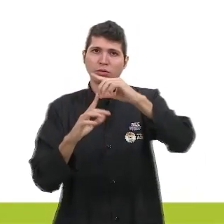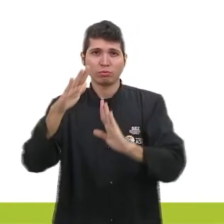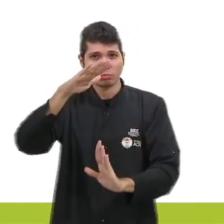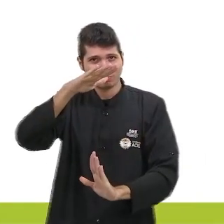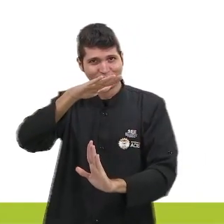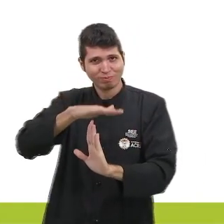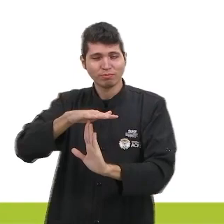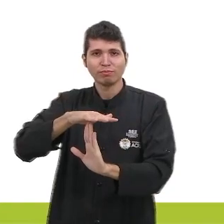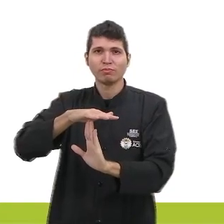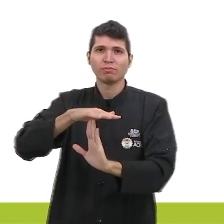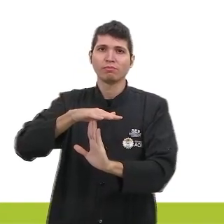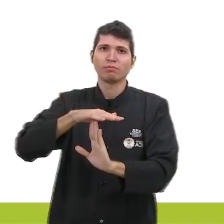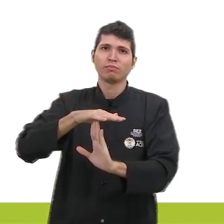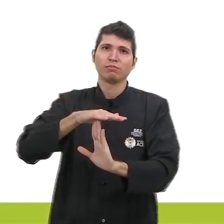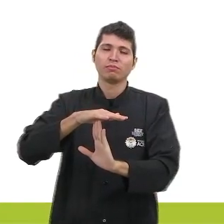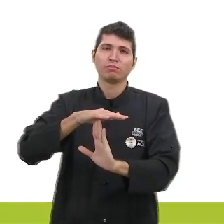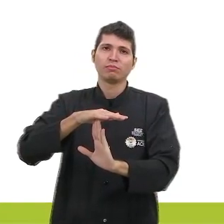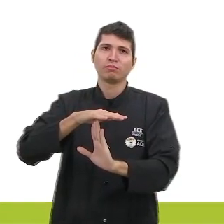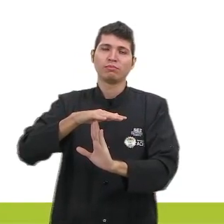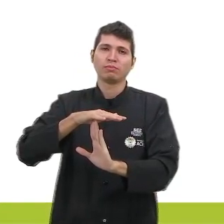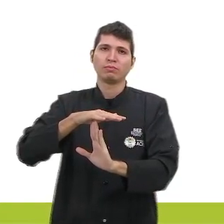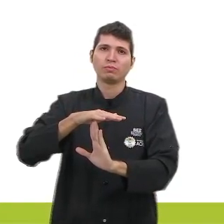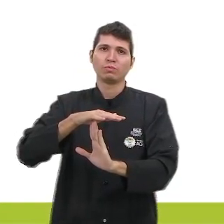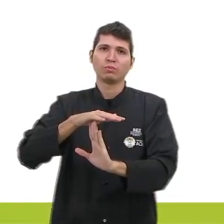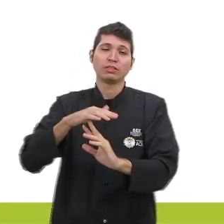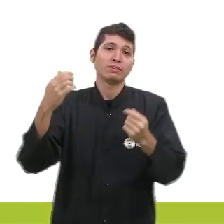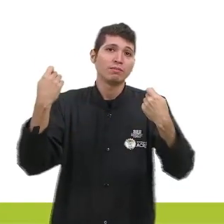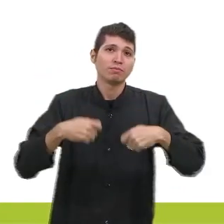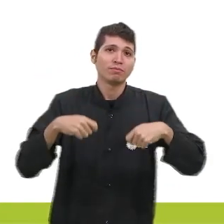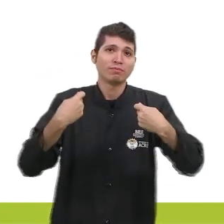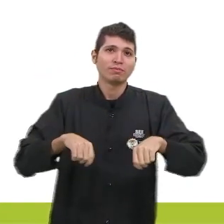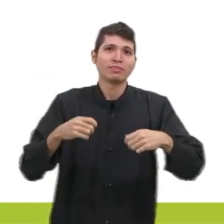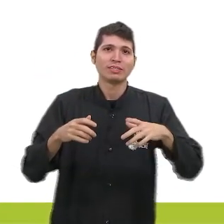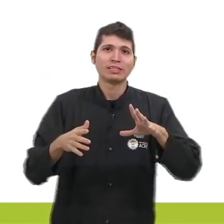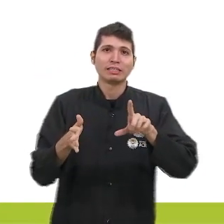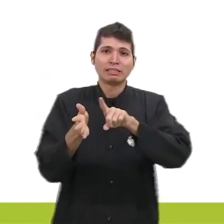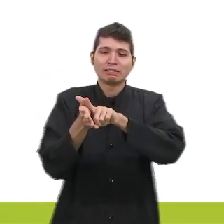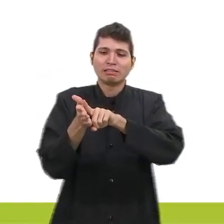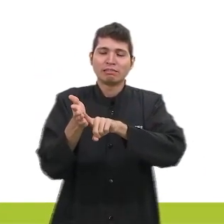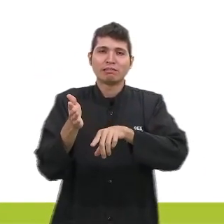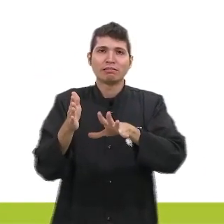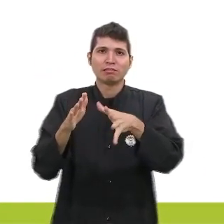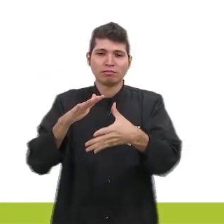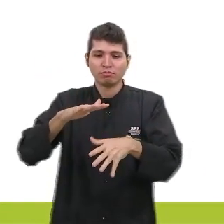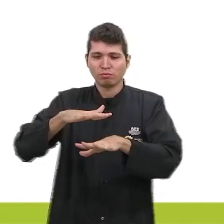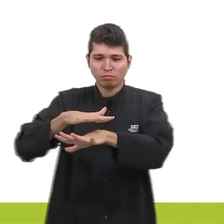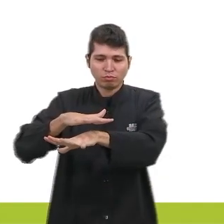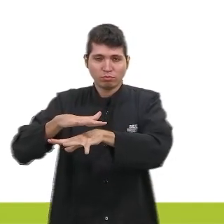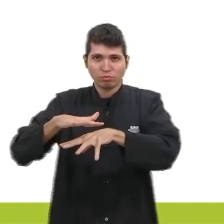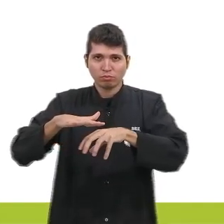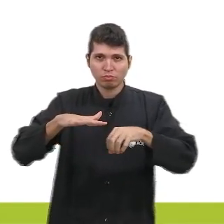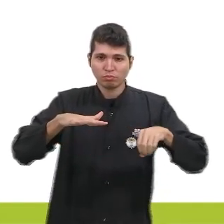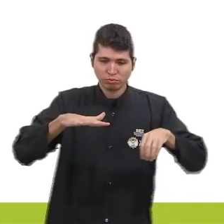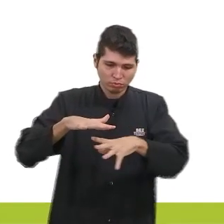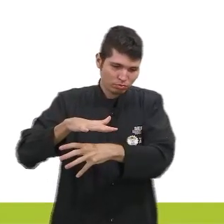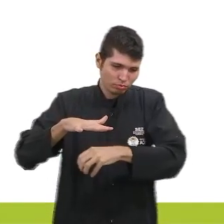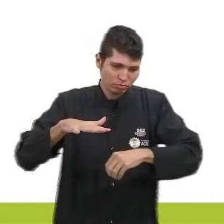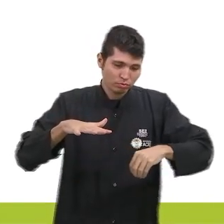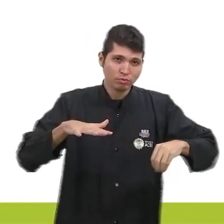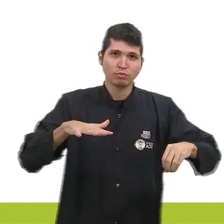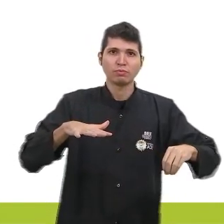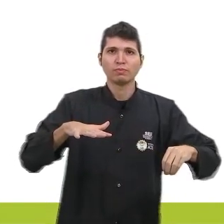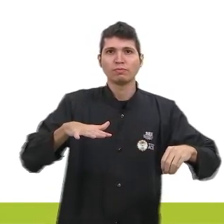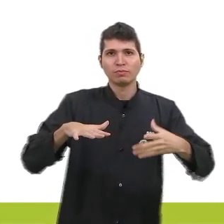ideia de máxima. E nesse momento ele deve retirá-las da estufa. A tabela associa intervalos de temperatura em graus Celsius,